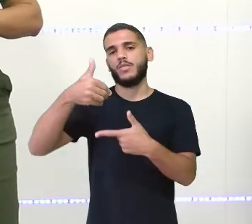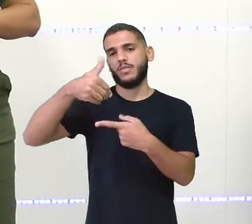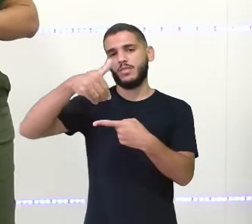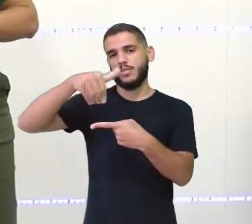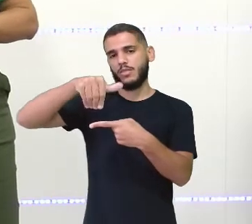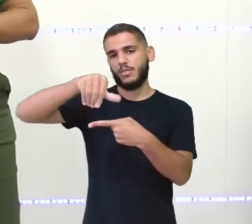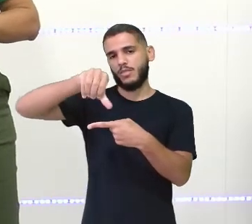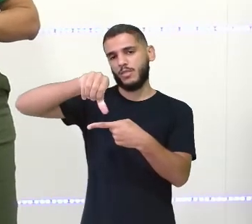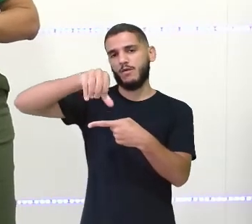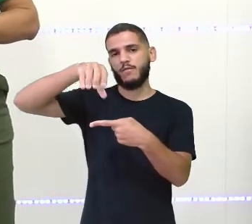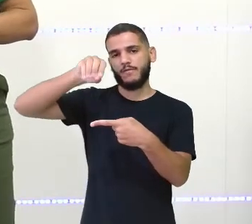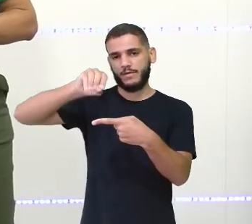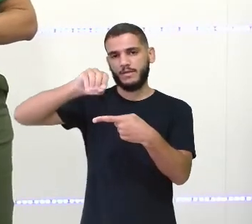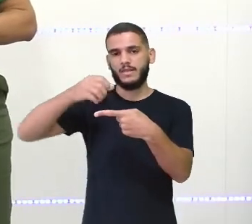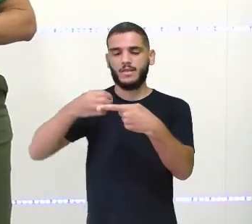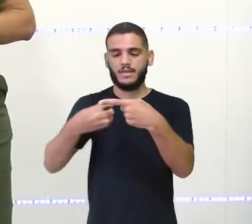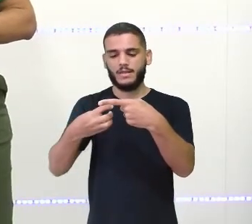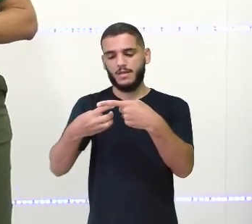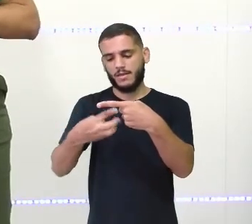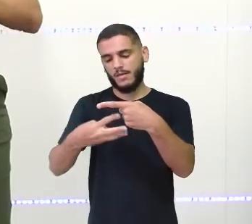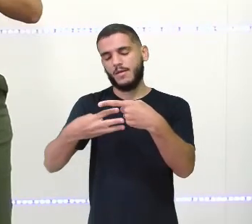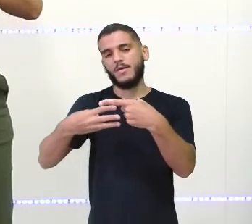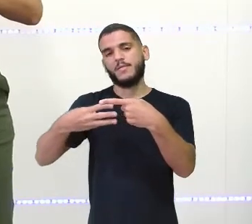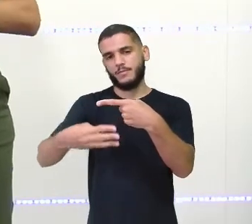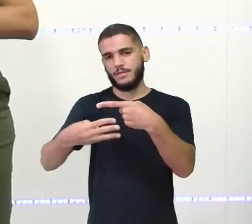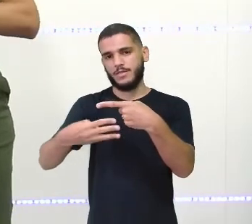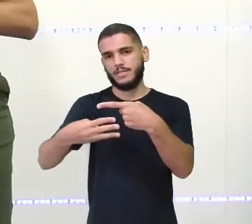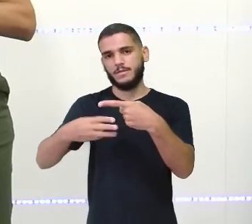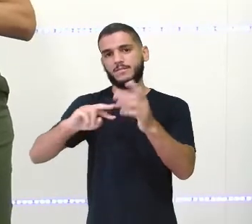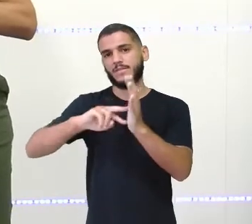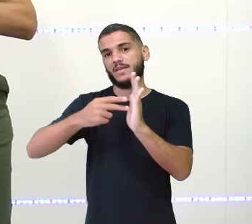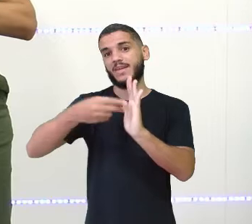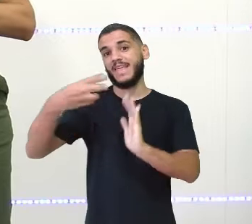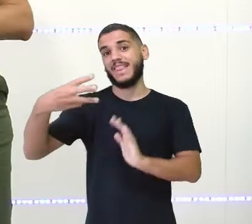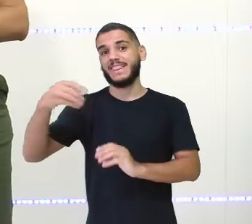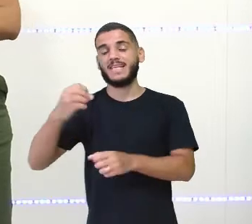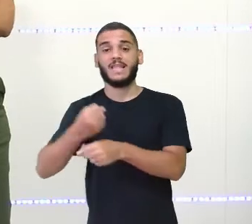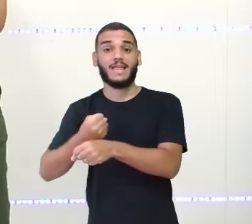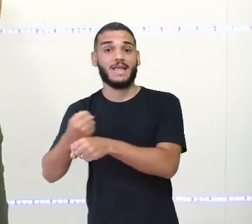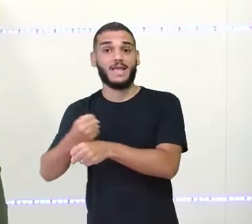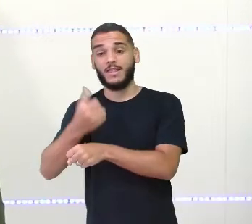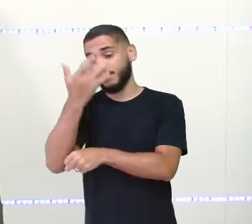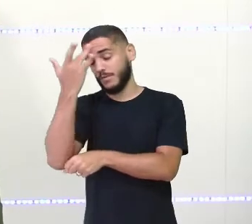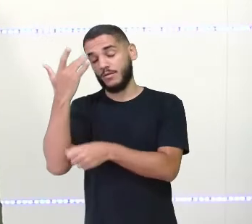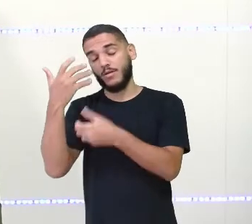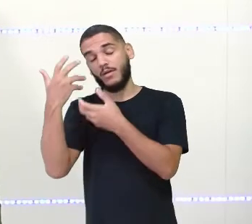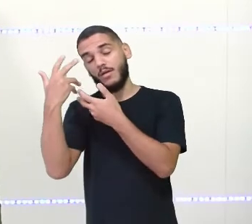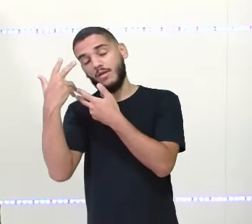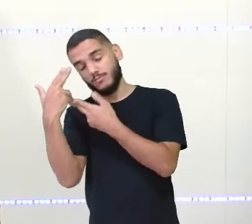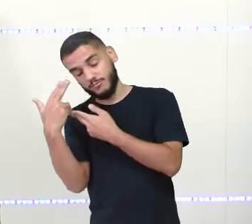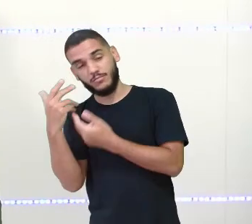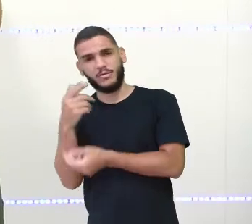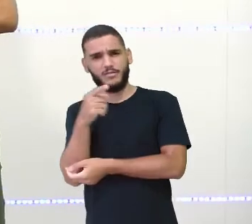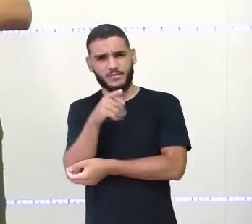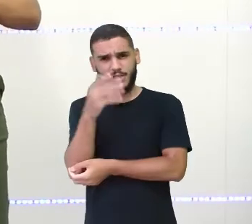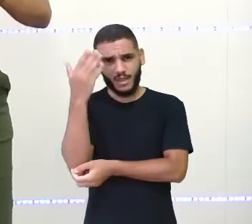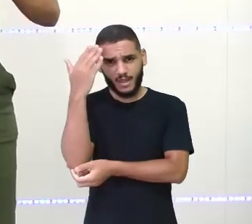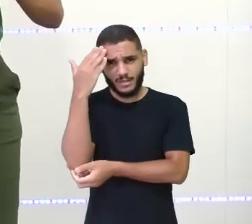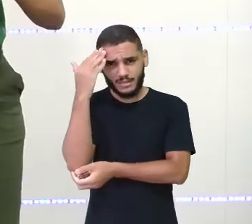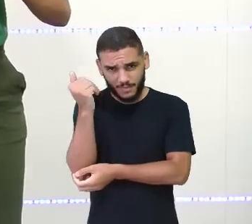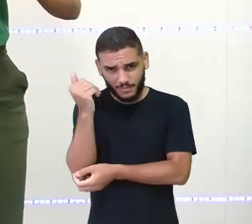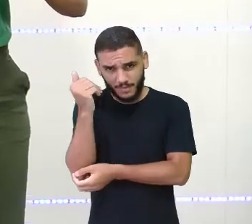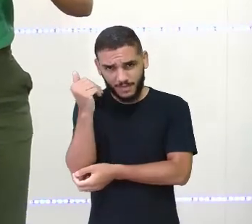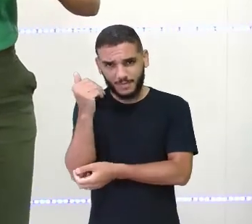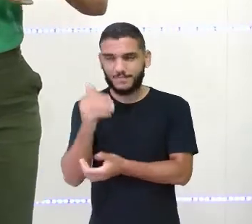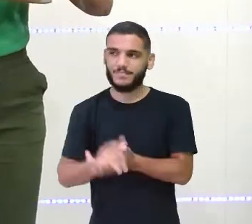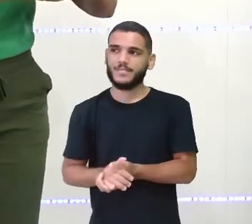30, 60, 90. Ou seja, 30 anos da vida a pessoa passou dormindo. Já pensou? Mas não é,